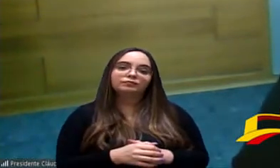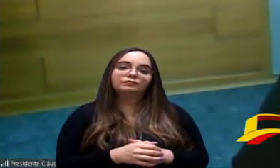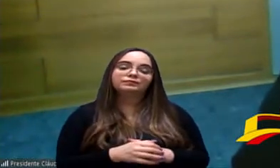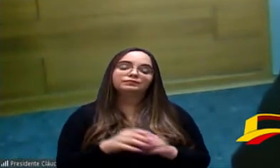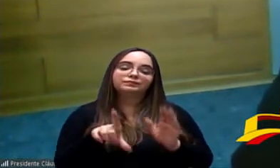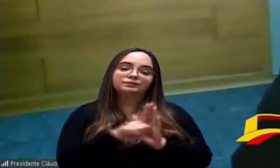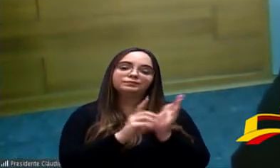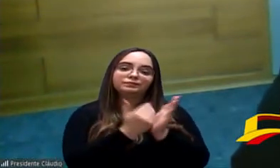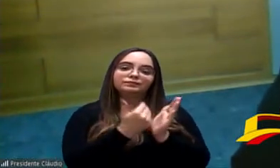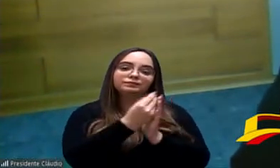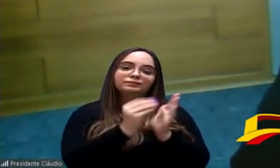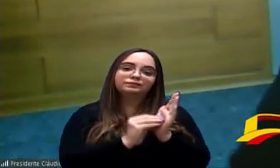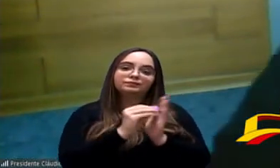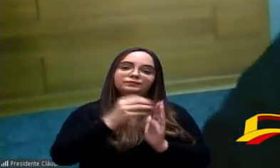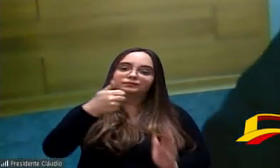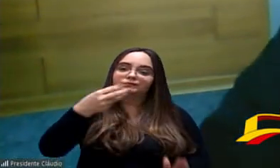1321,